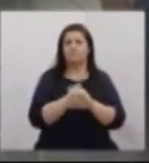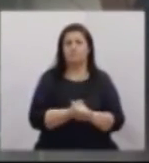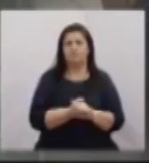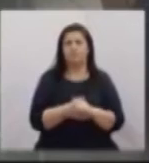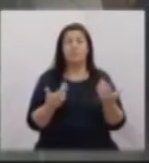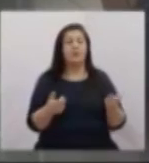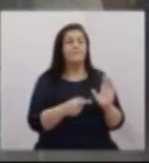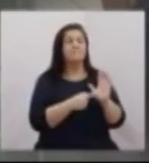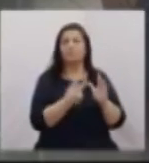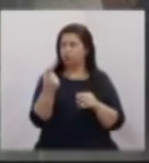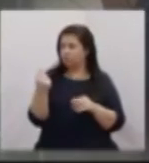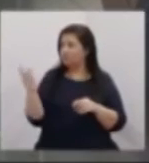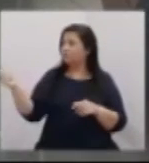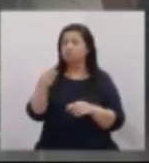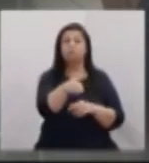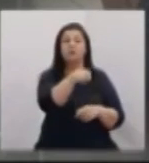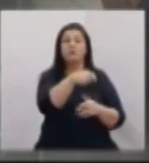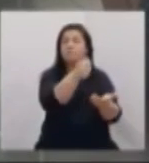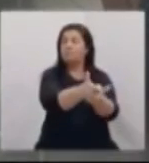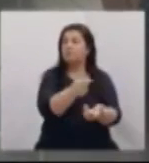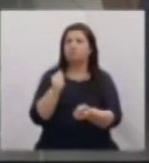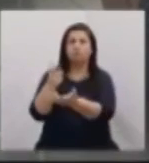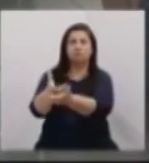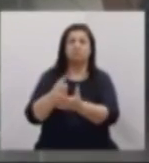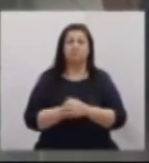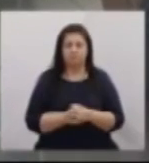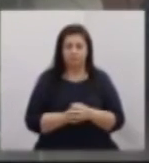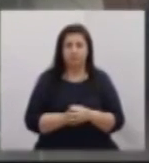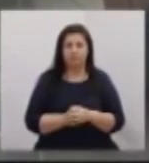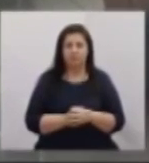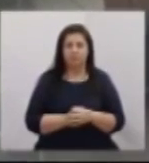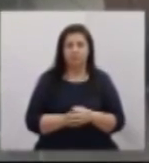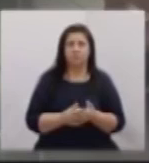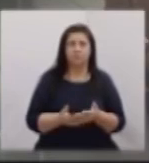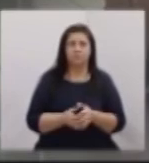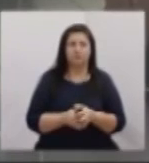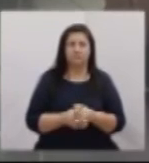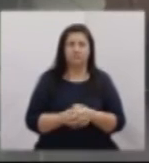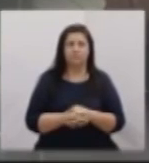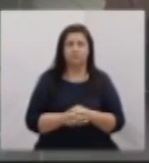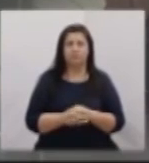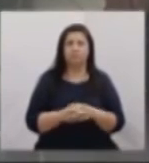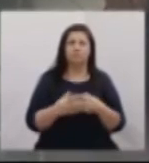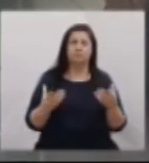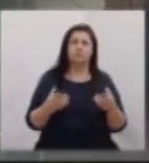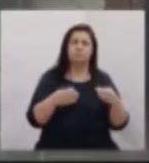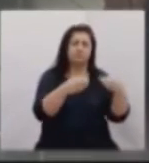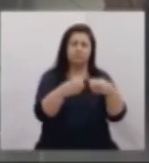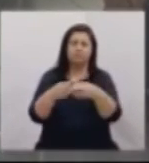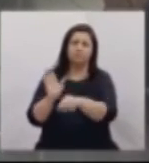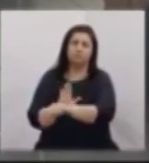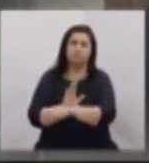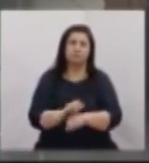que é benéfico para esses coletivos, para essas entidades, como é o caso das Irmãs Carmelitas, do